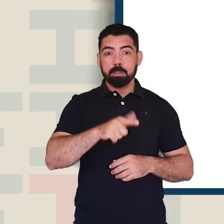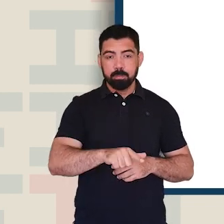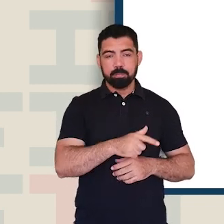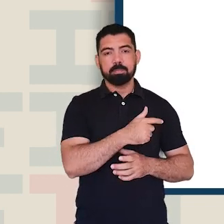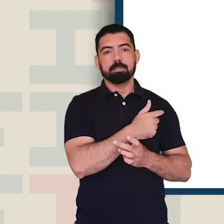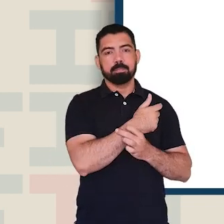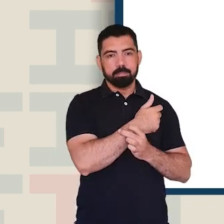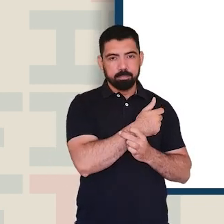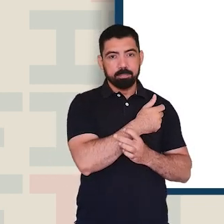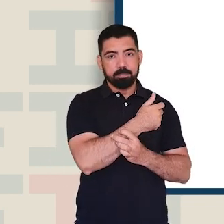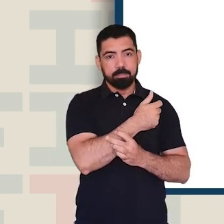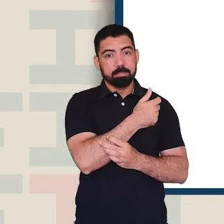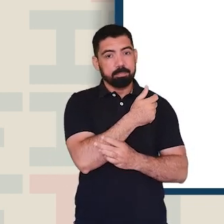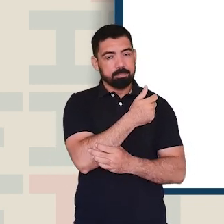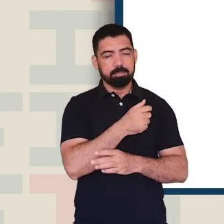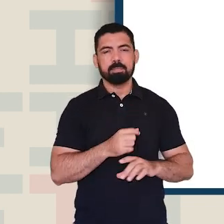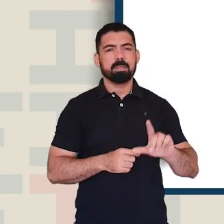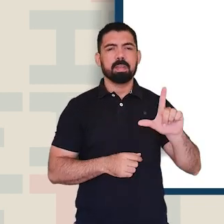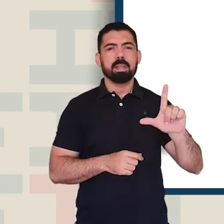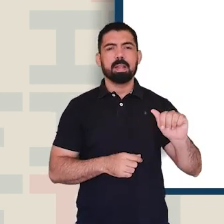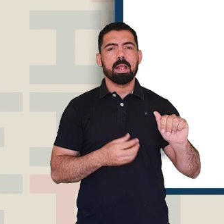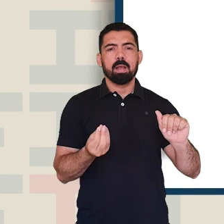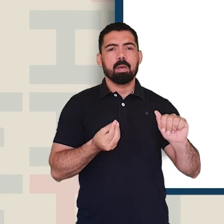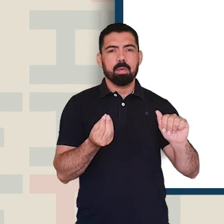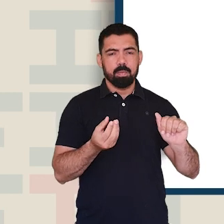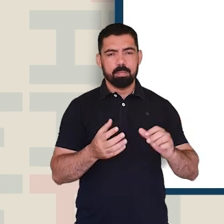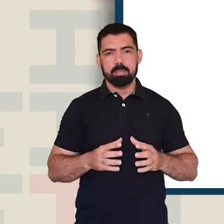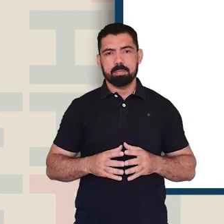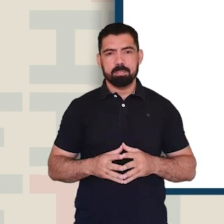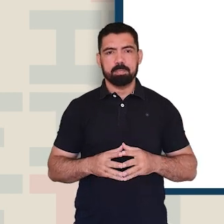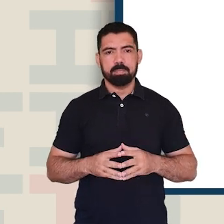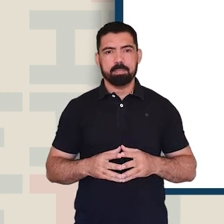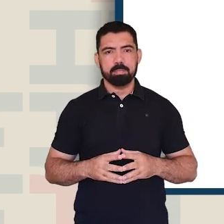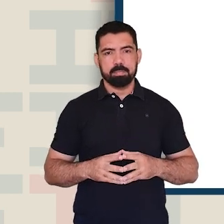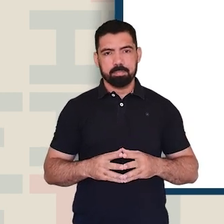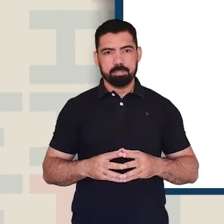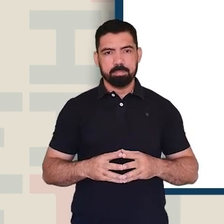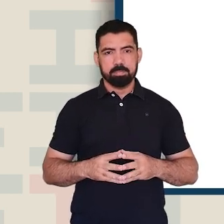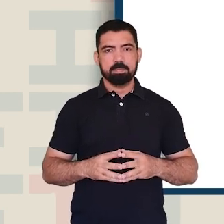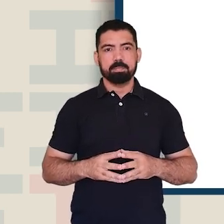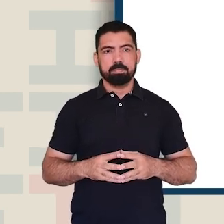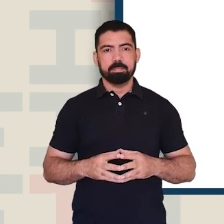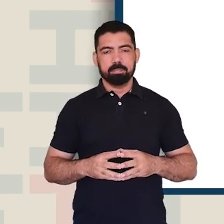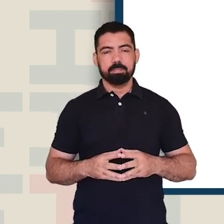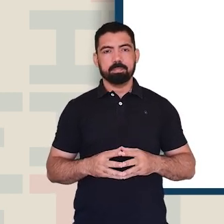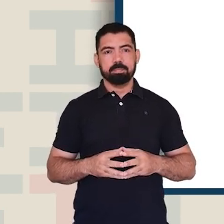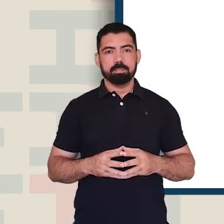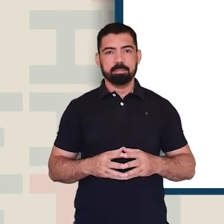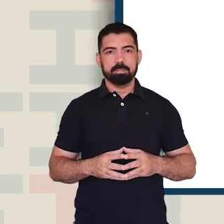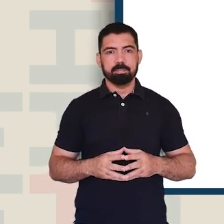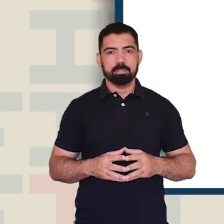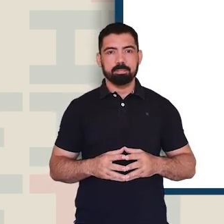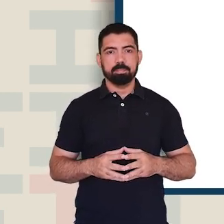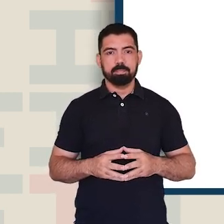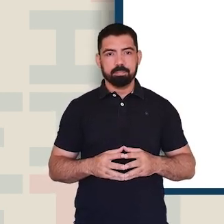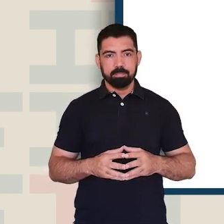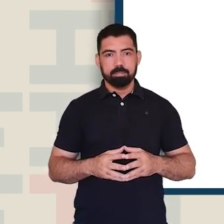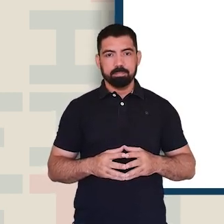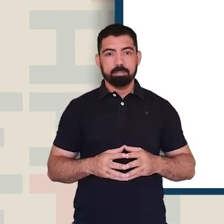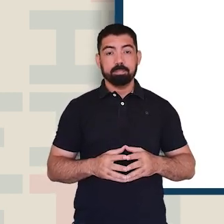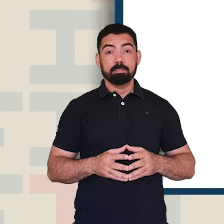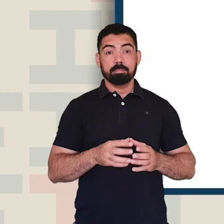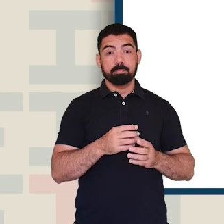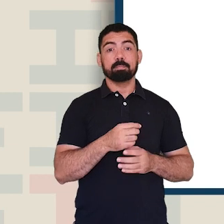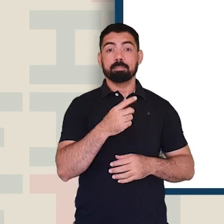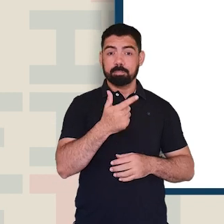mesma coisa, como é que seria um Lá no formato do Sol? Vou fazer uma pestaninha aqui meio